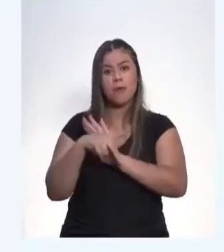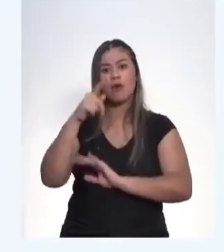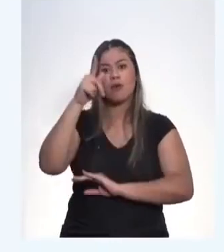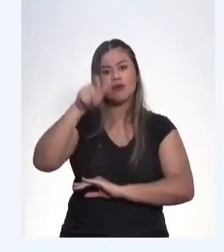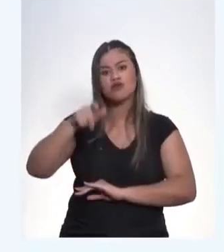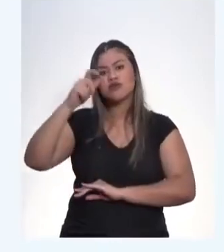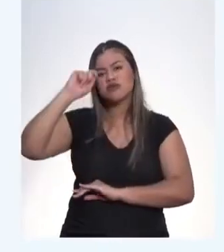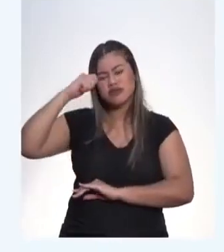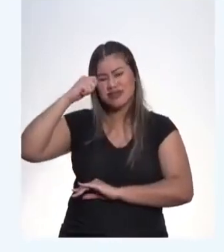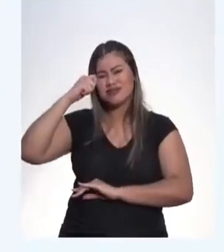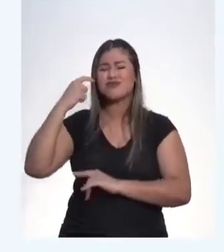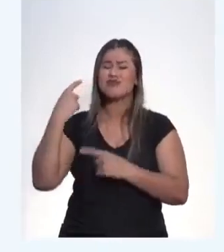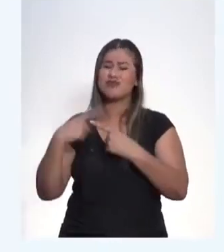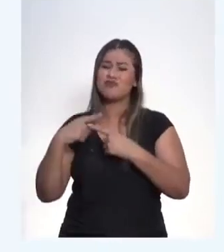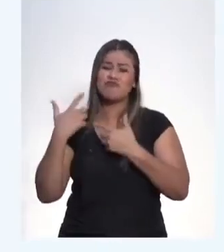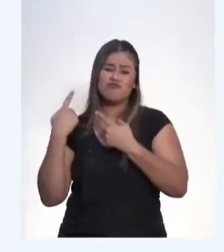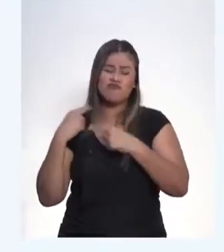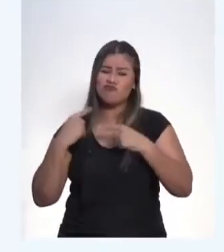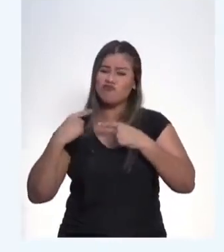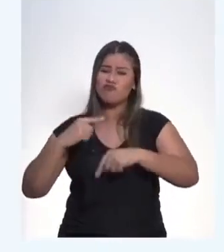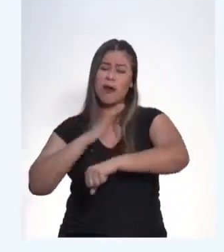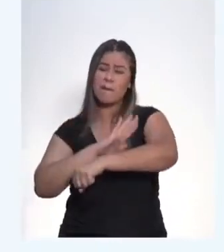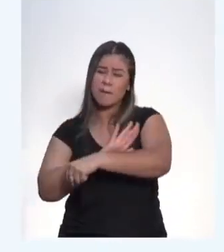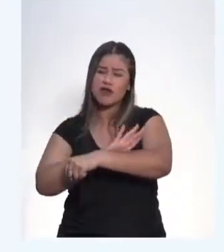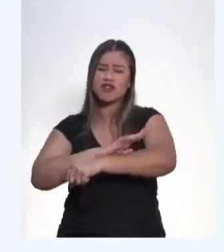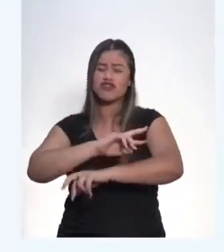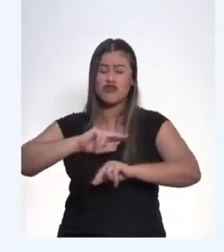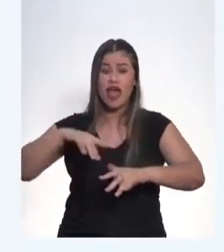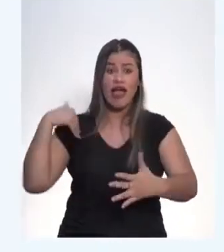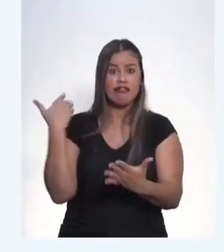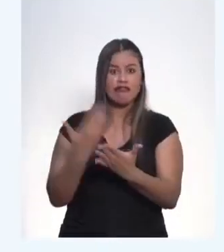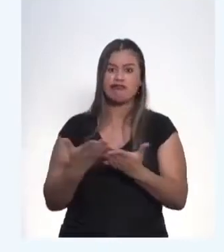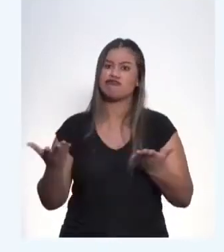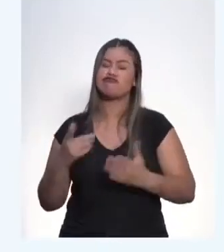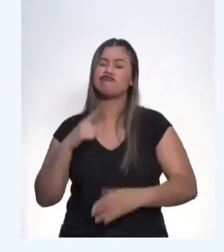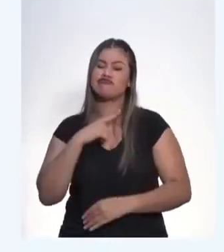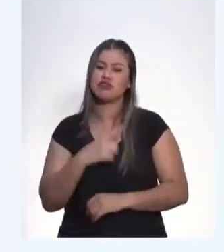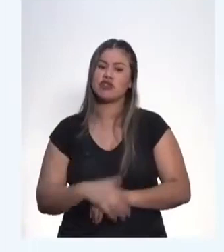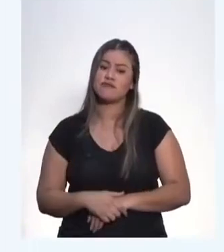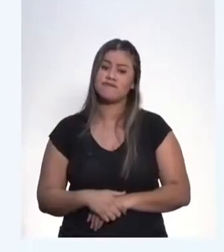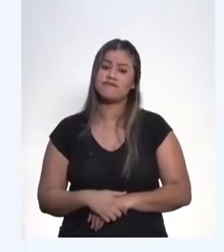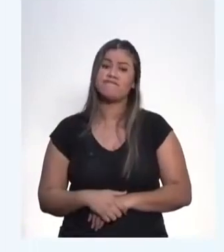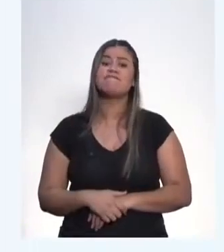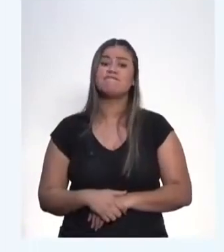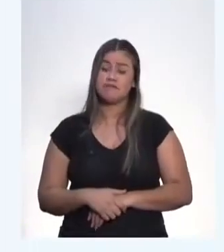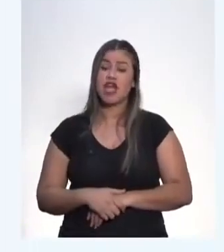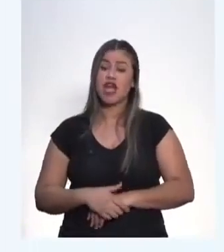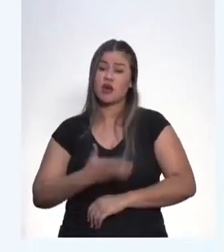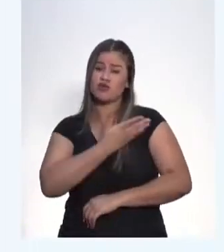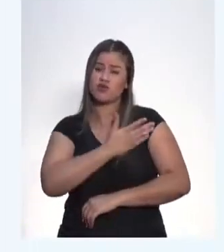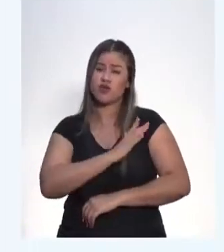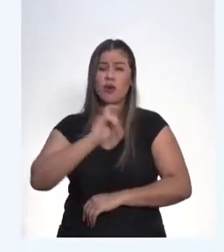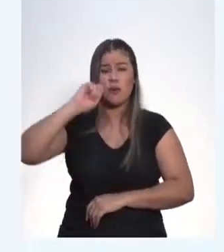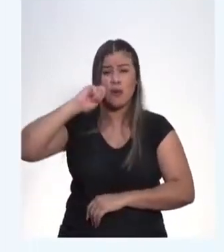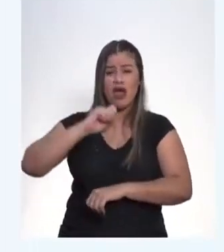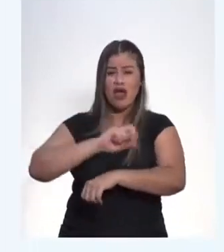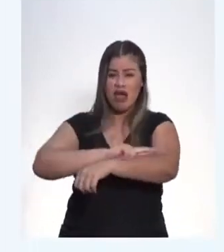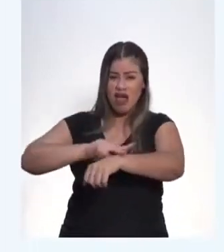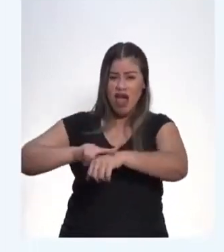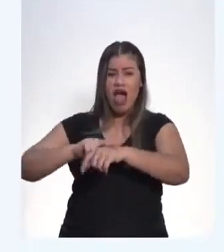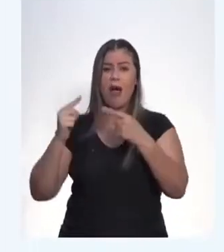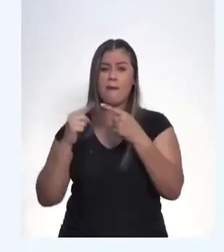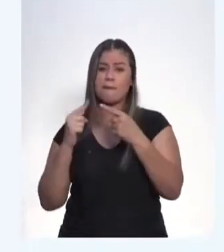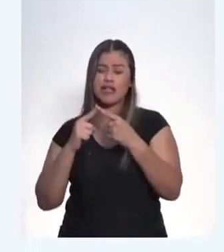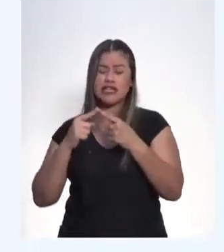sofreram diversos níveis de preconceitos e, infelizmente, ainda sofrem. A discriminação racial sempre excluiu o negro da sociedade.